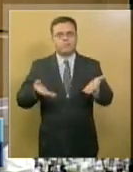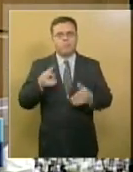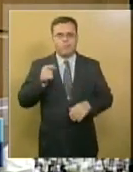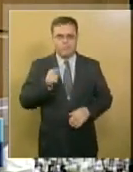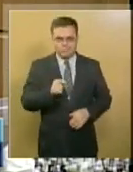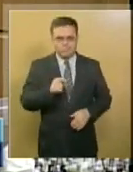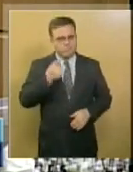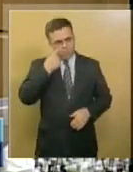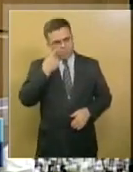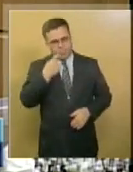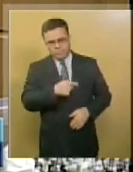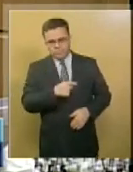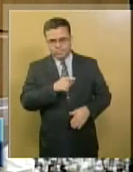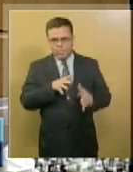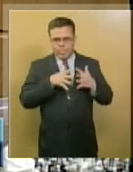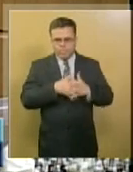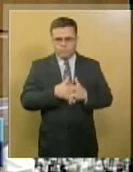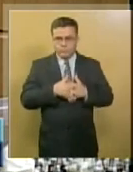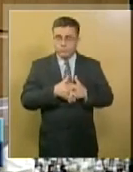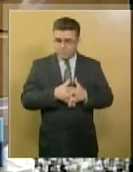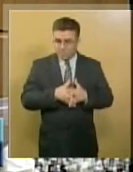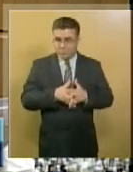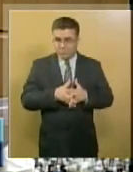Estão vendo a inversão de valores?